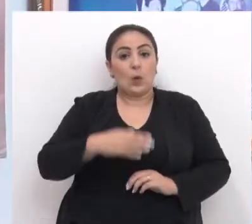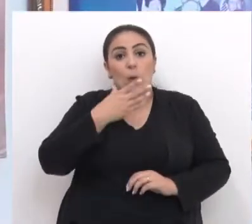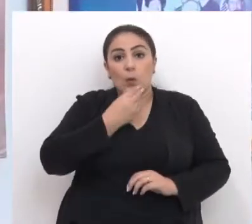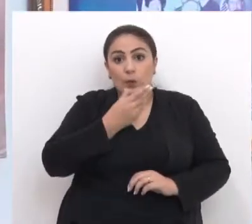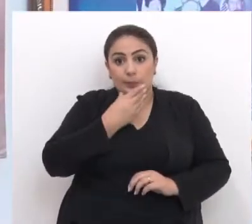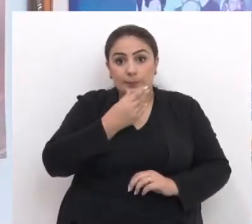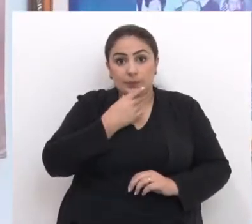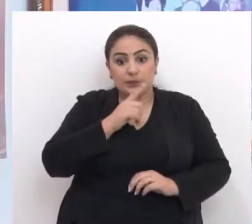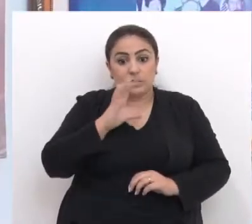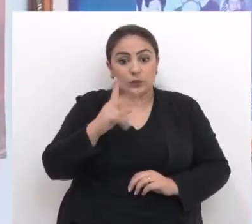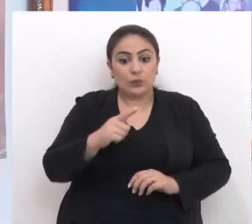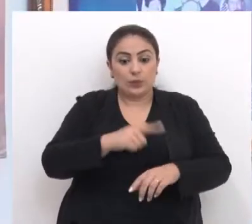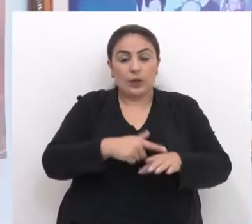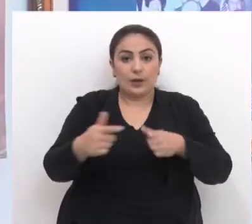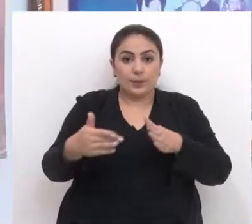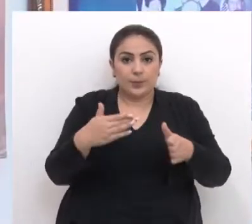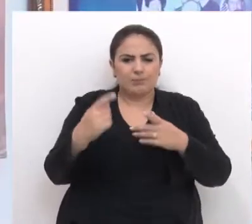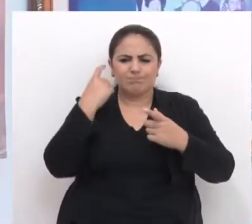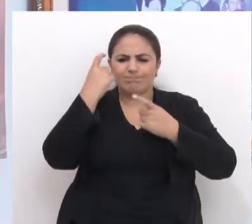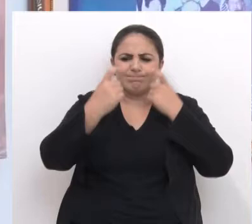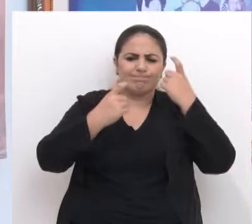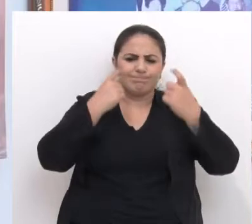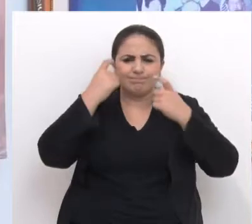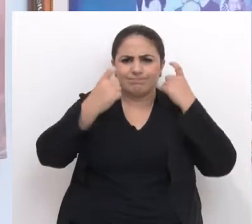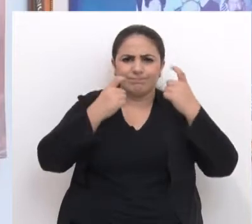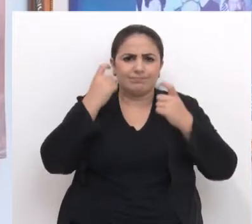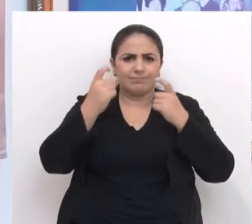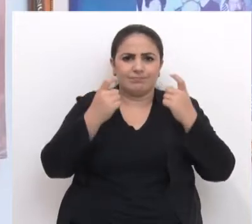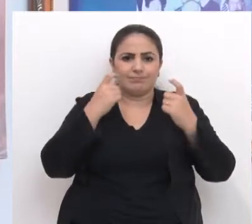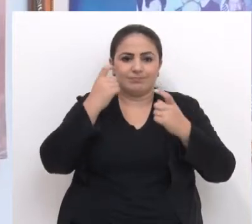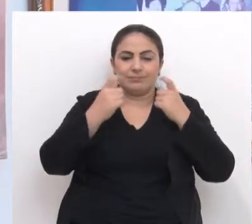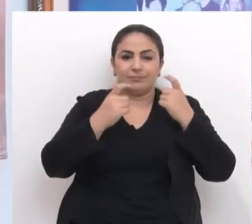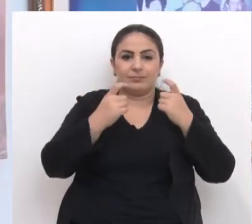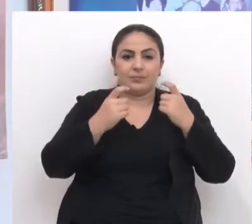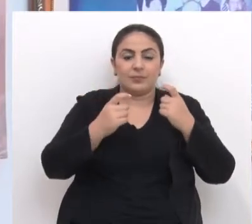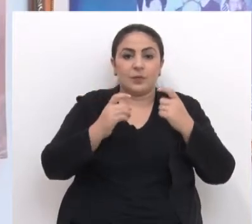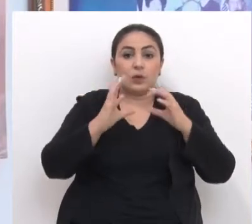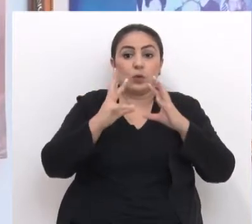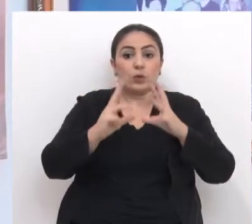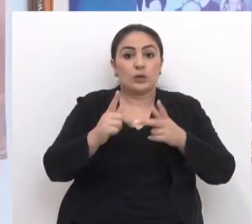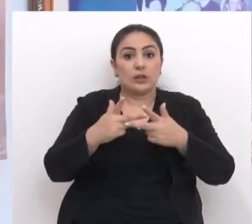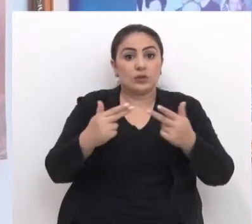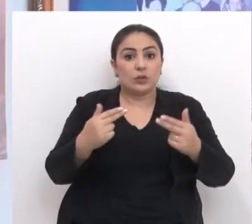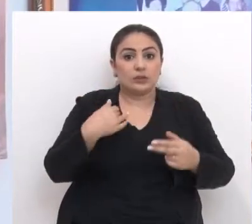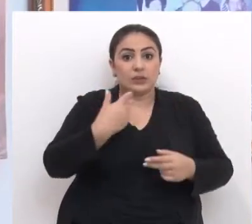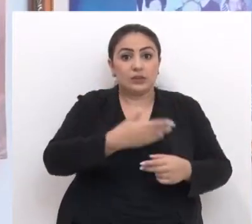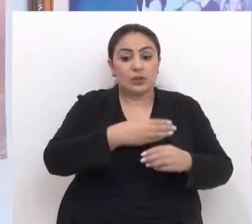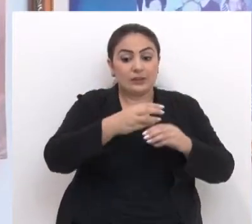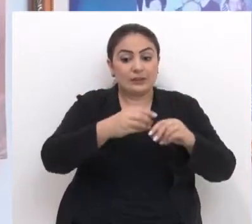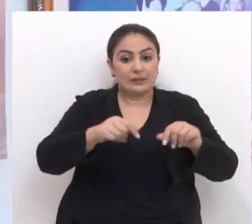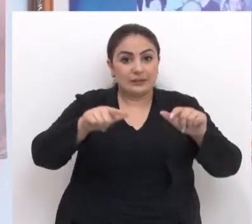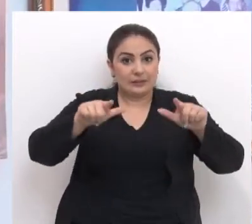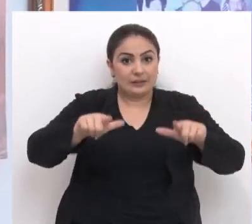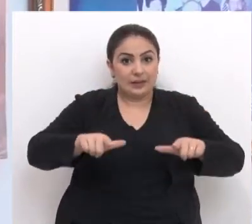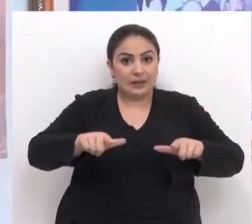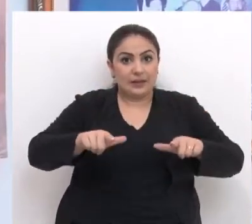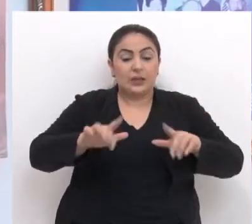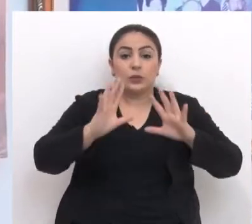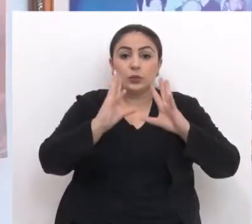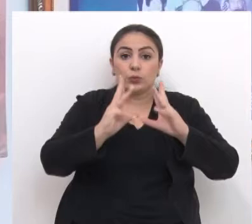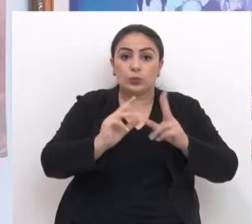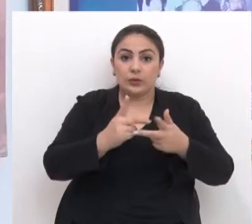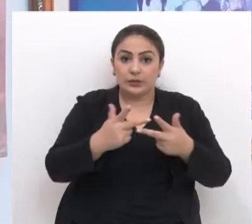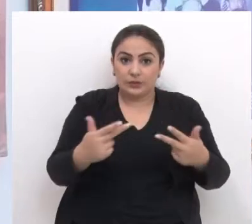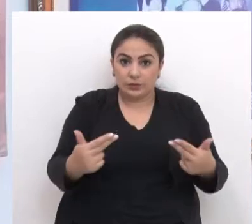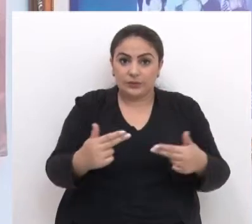que durante a sua trajetória se preocupou e se preocupa com as coisas da nossa terra, com as